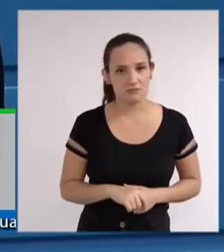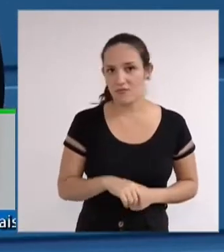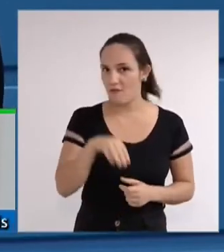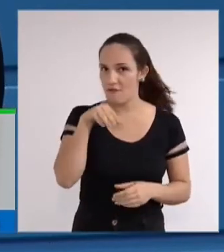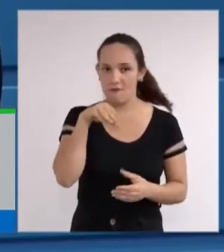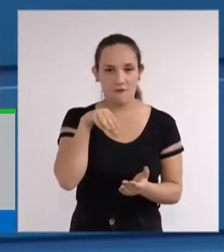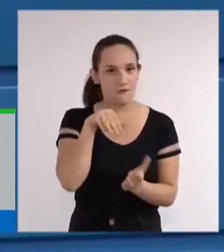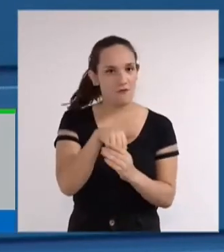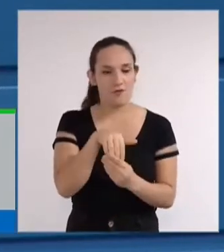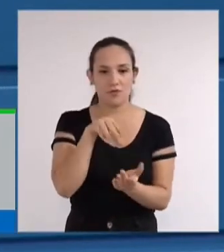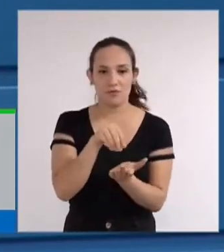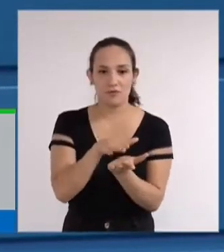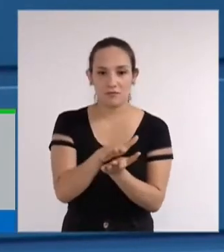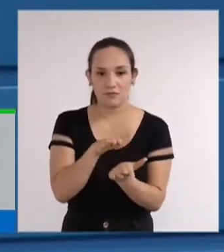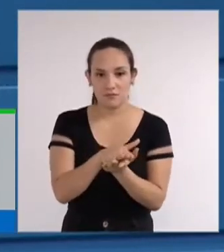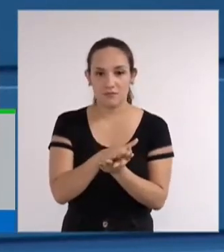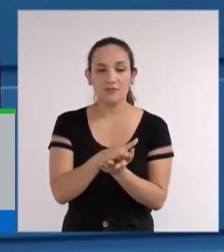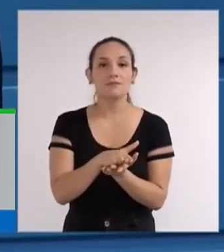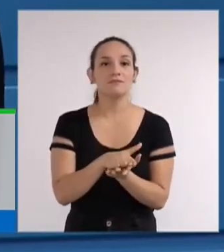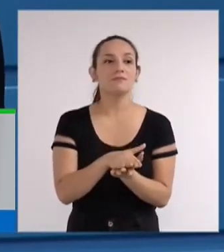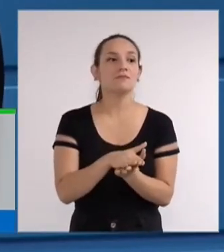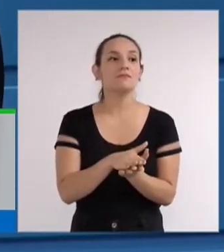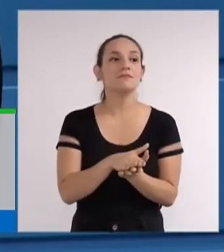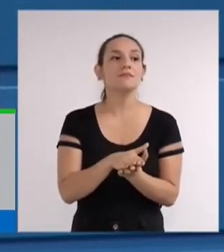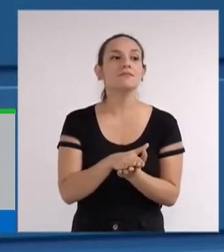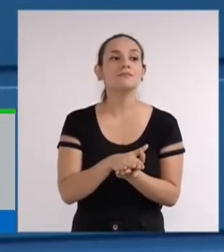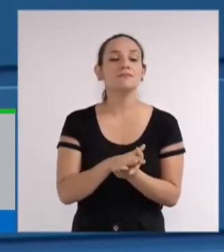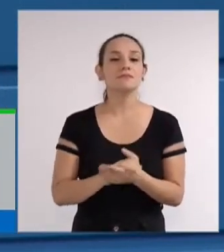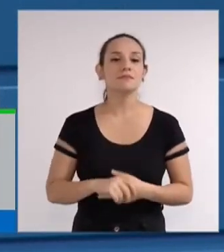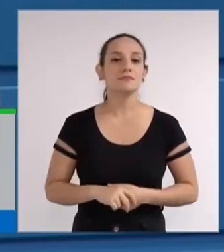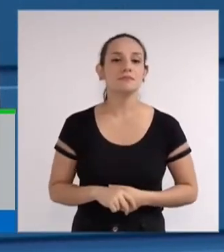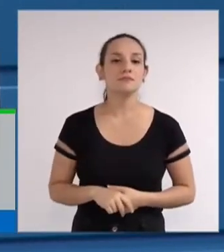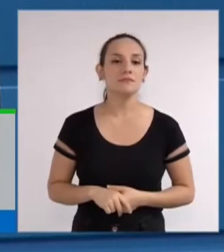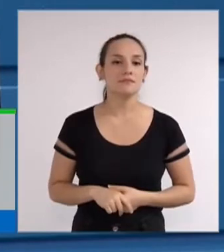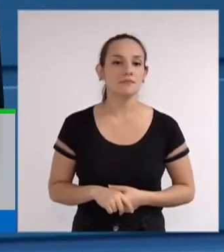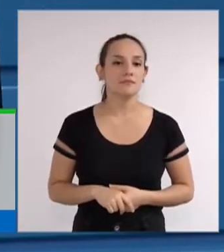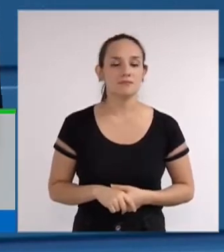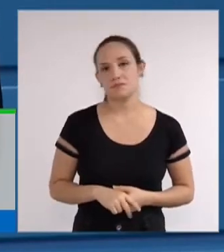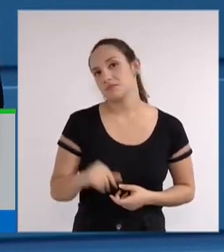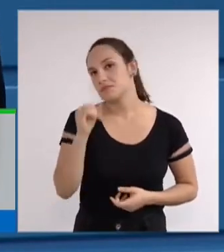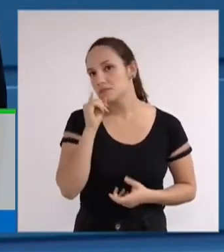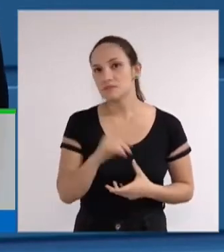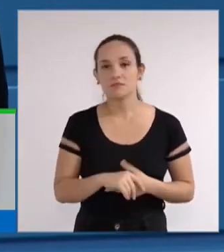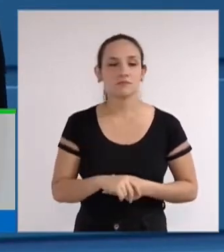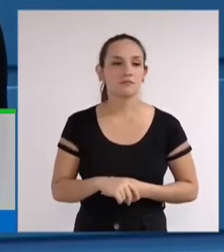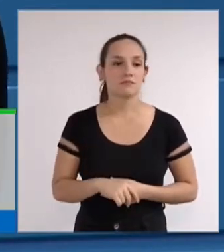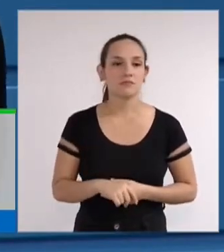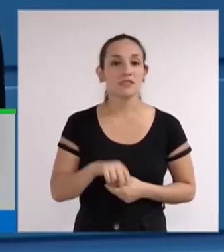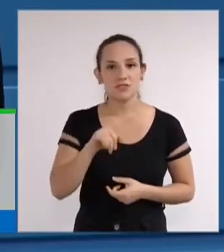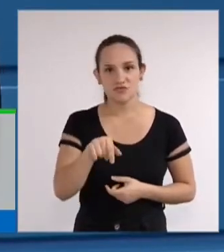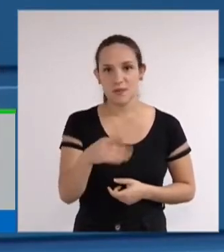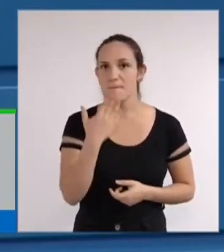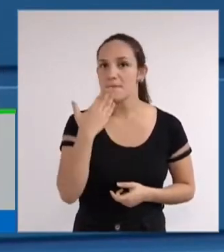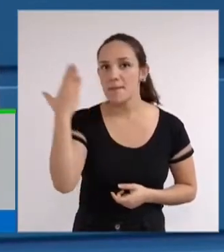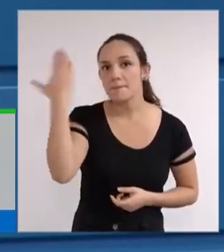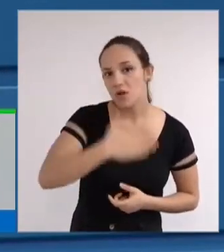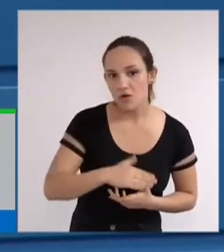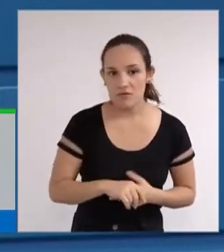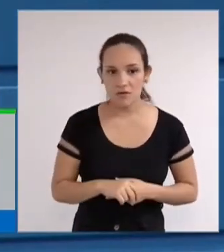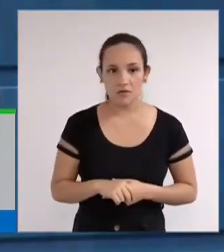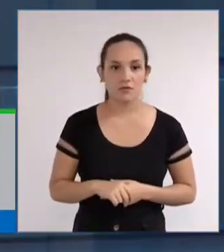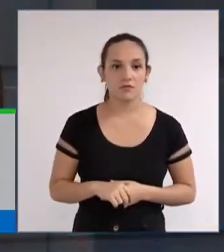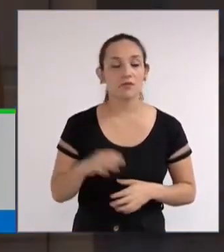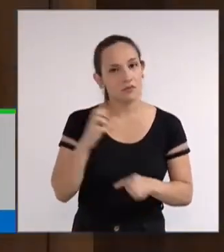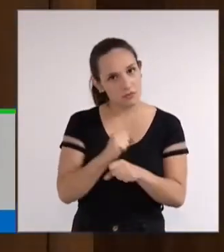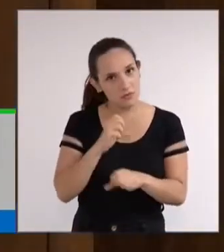impresso ele vai direto para uma outra urna que fica lá, e você, inquirindo, vindo pedir, né, uma